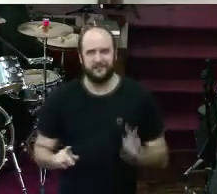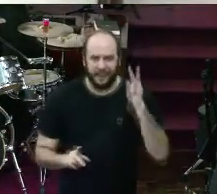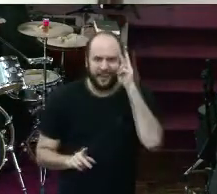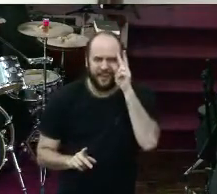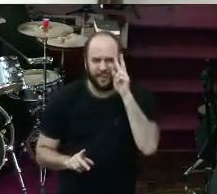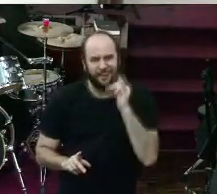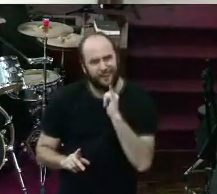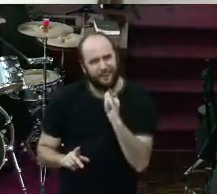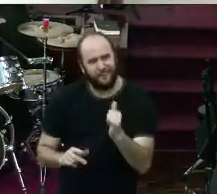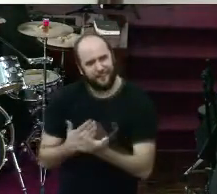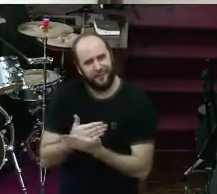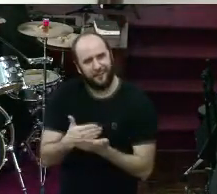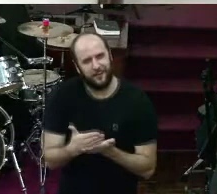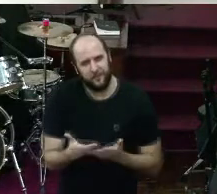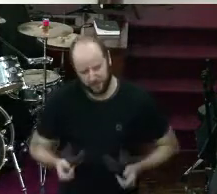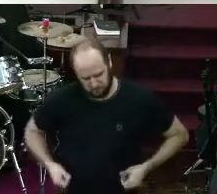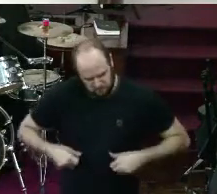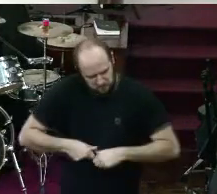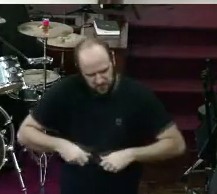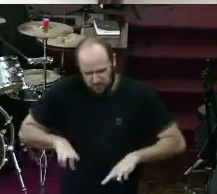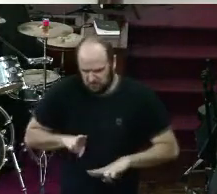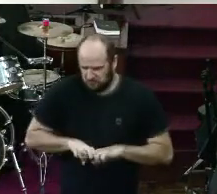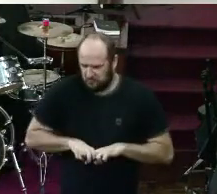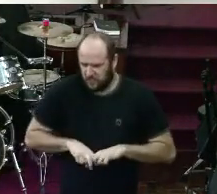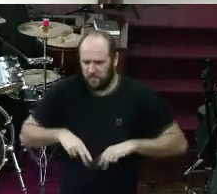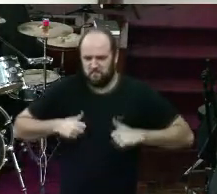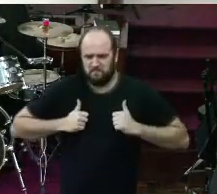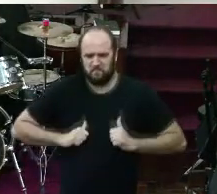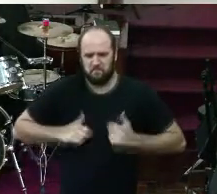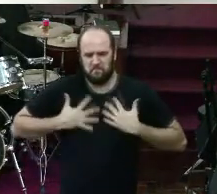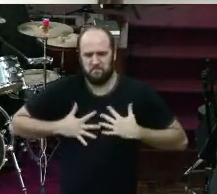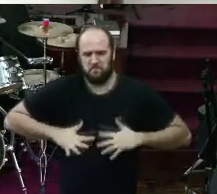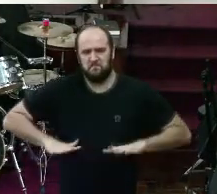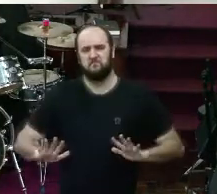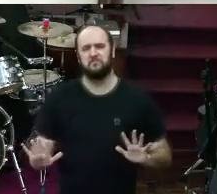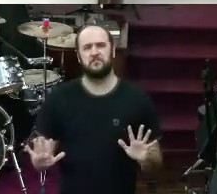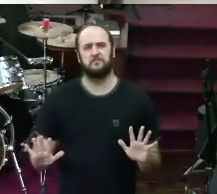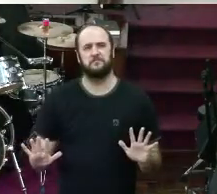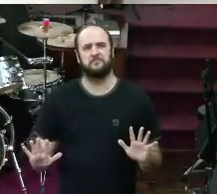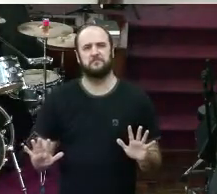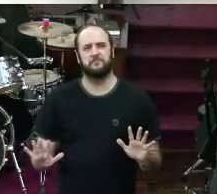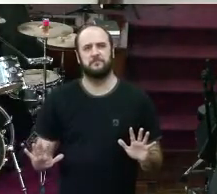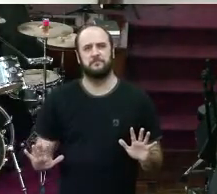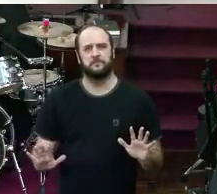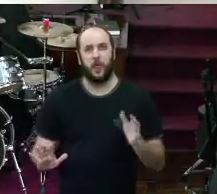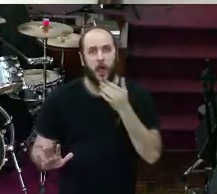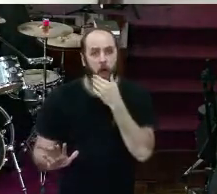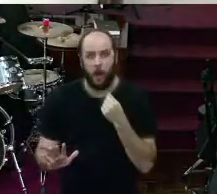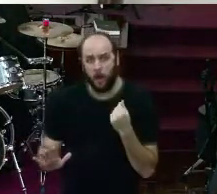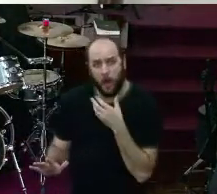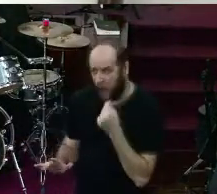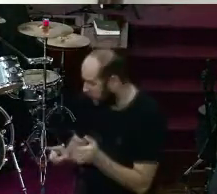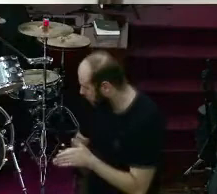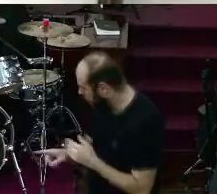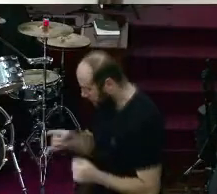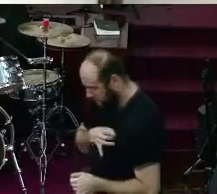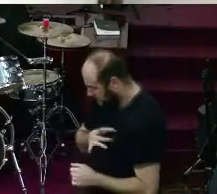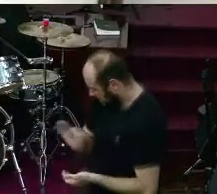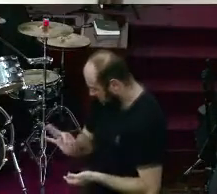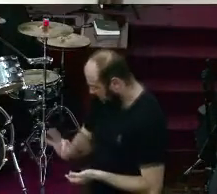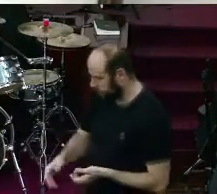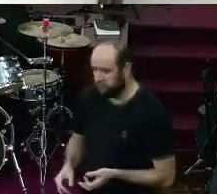lá, de cinto afivelado, não está demonstrando nenhum pavor, nenhum medo. E alguém lhe diz: você não está com medo?